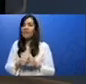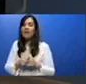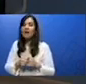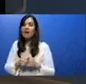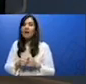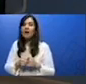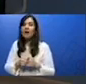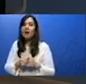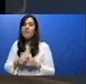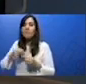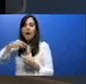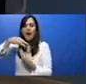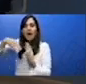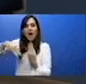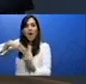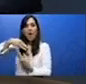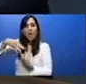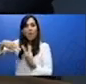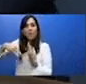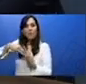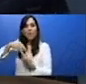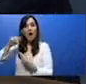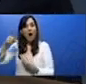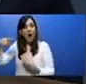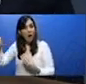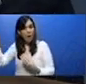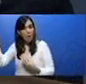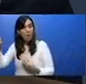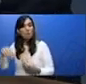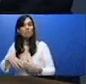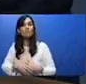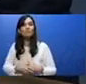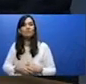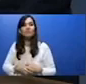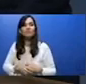Macarrão, com ão.